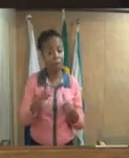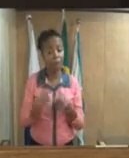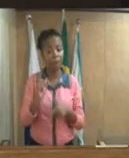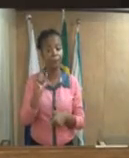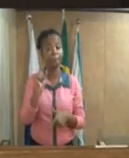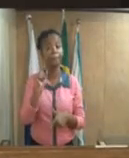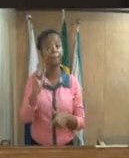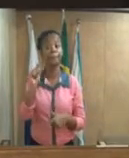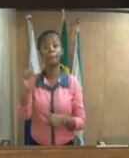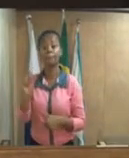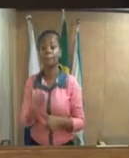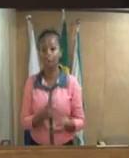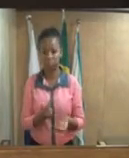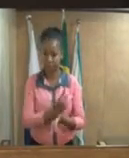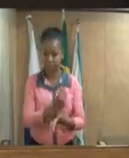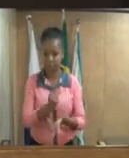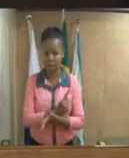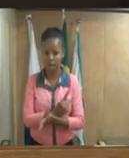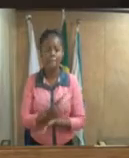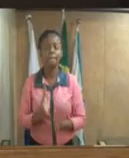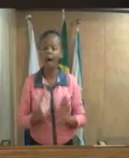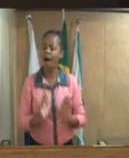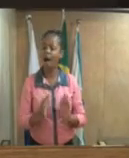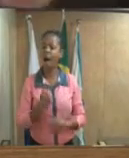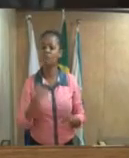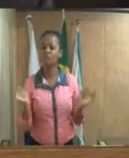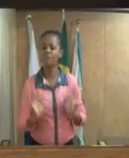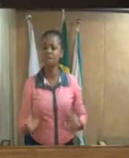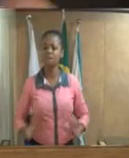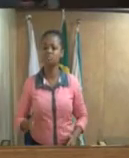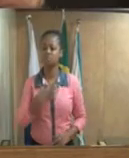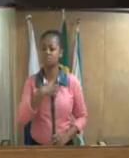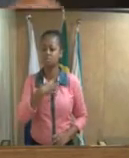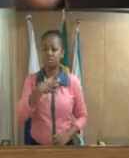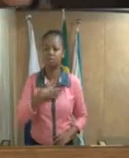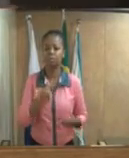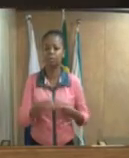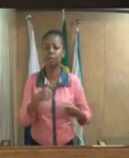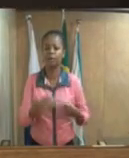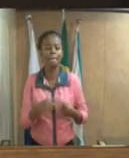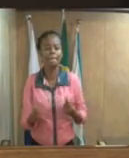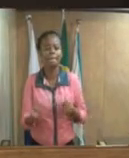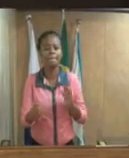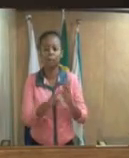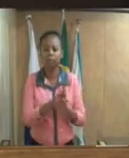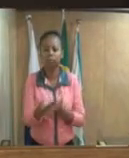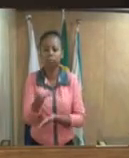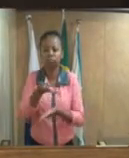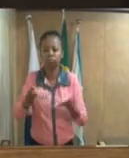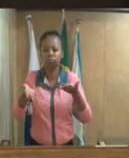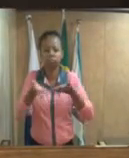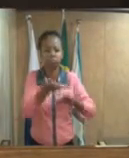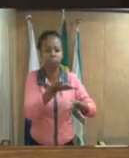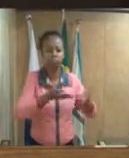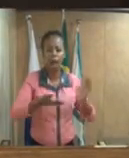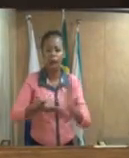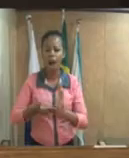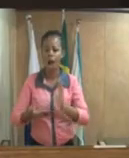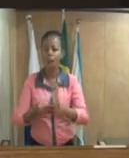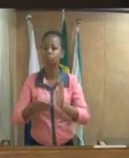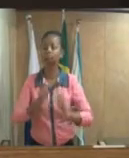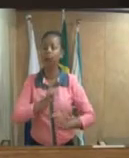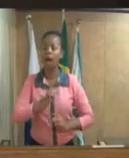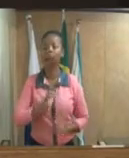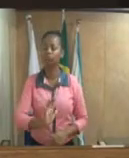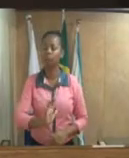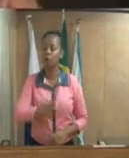acontecer. Fico muito feliz de participar de uma casa que está tendo a coragem e